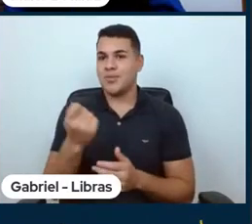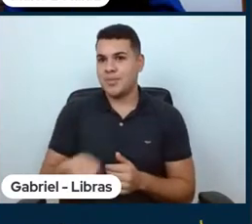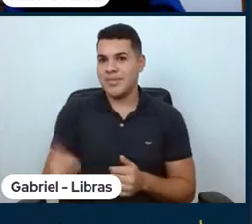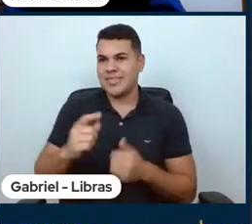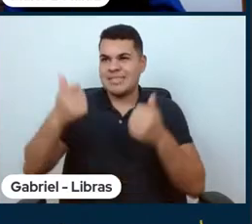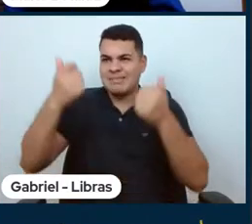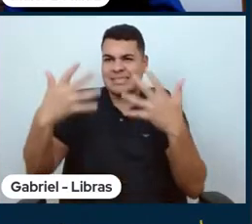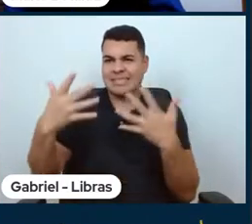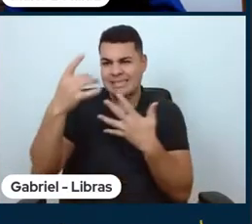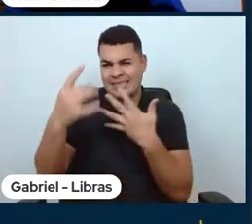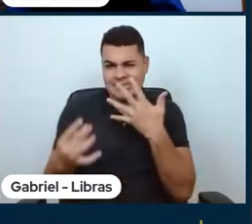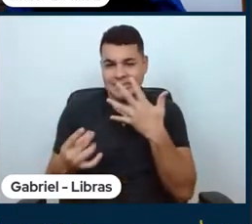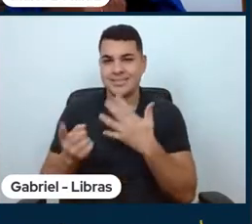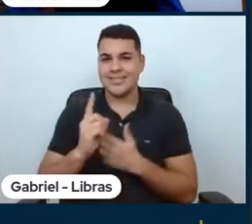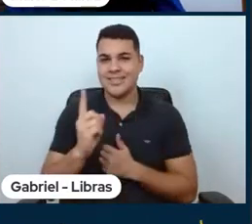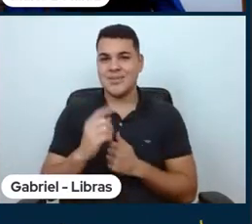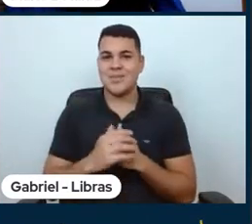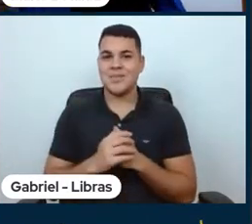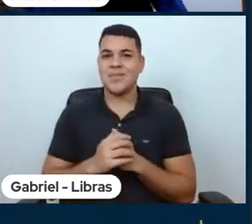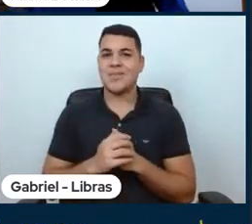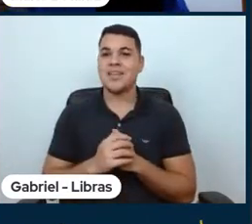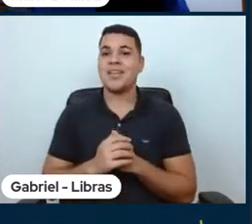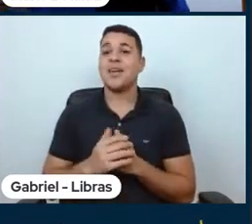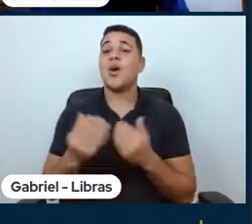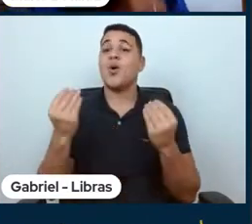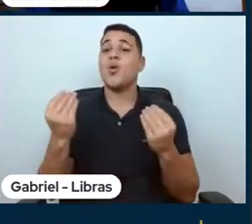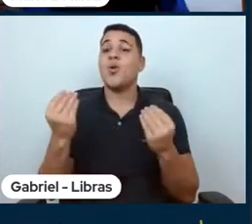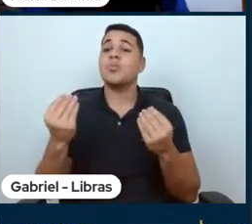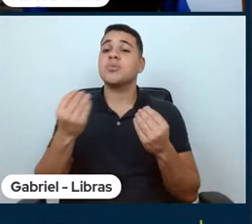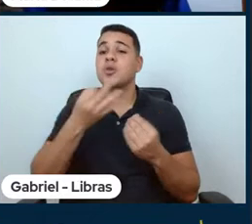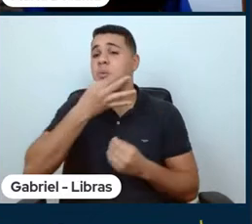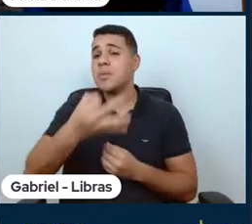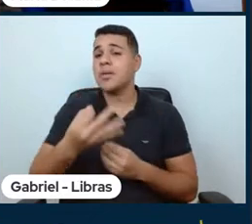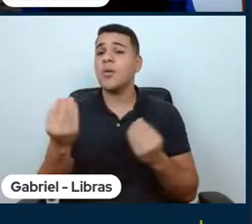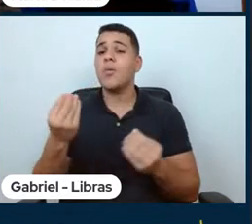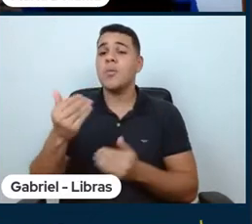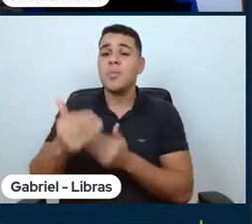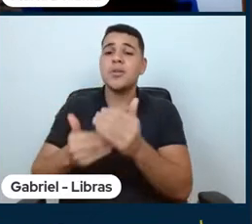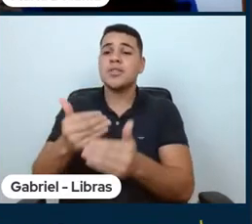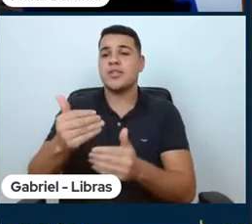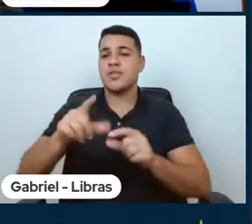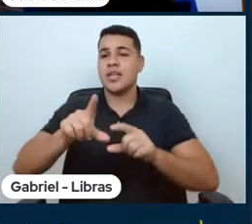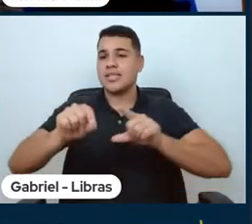tá, gente? Tô brincando, né? Mas comentar como é que foi o processo seletivo.